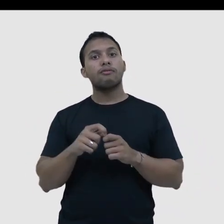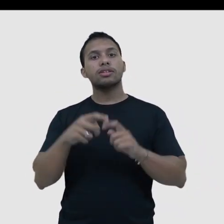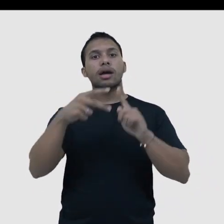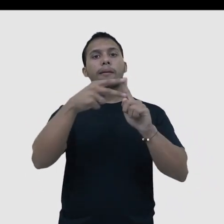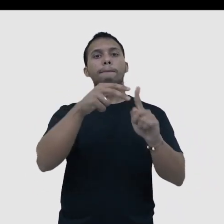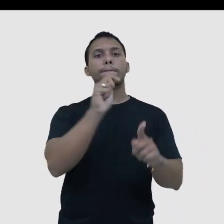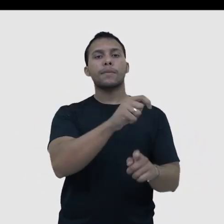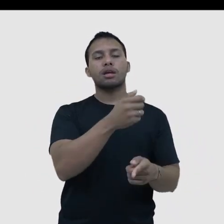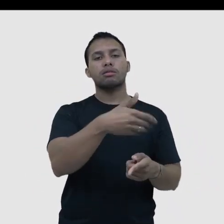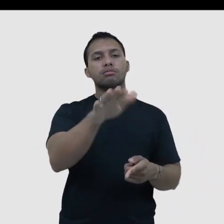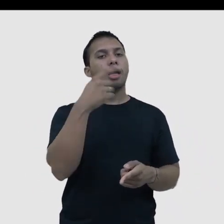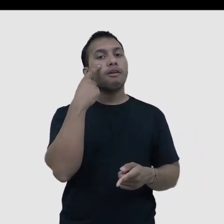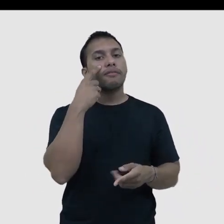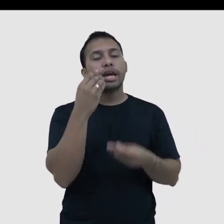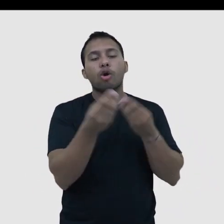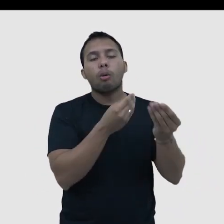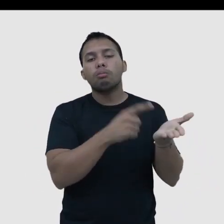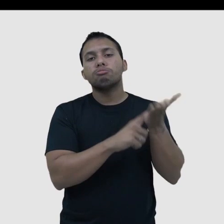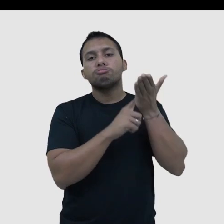Vamos dar o play para observar como ficou.